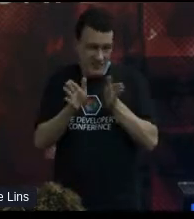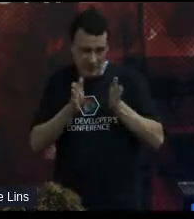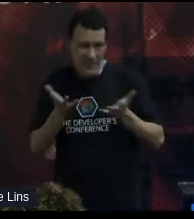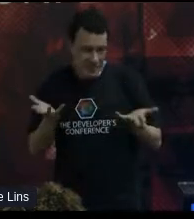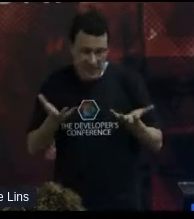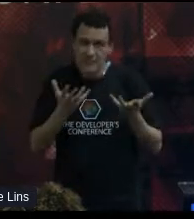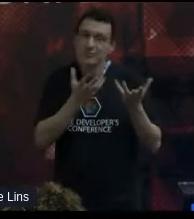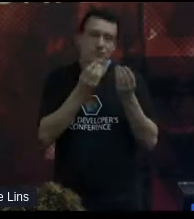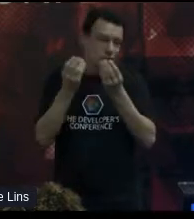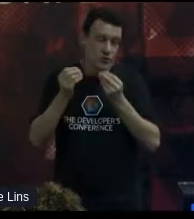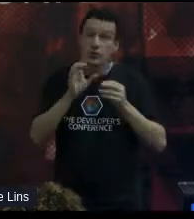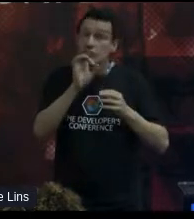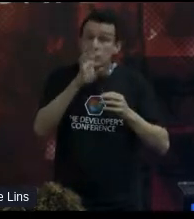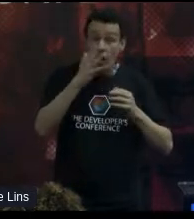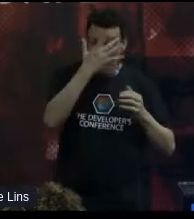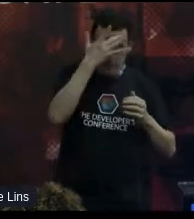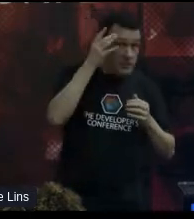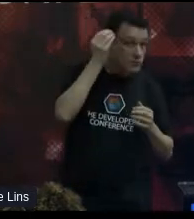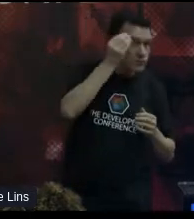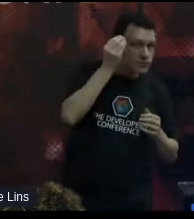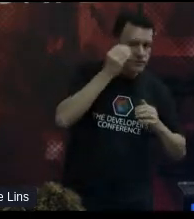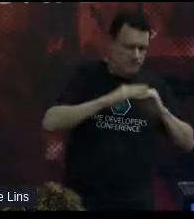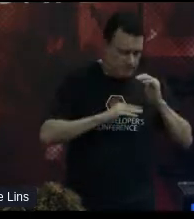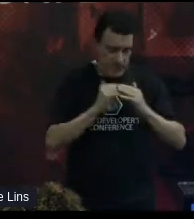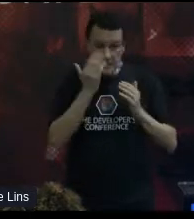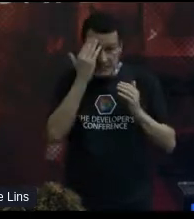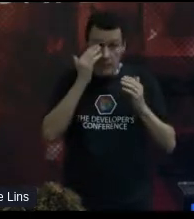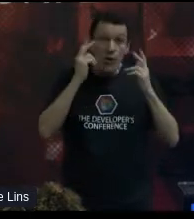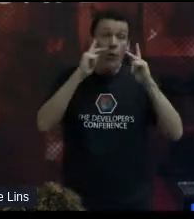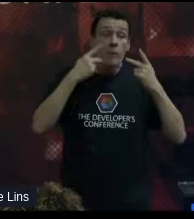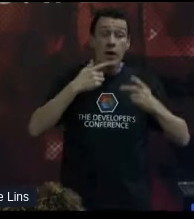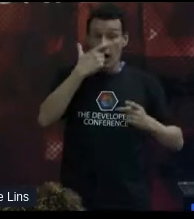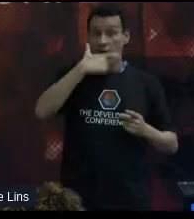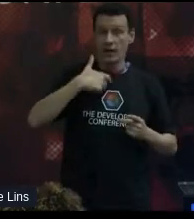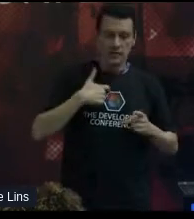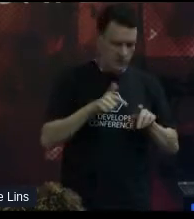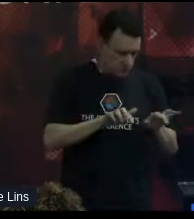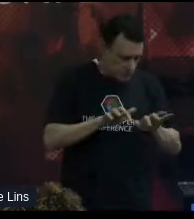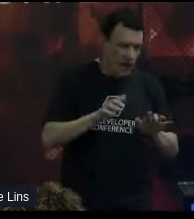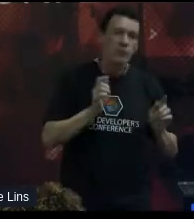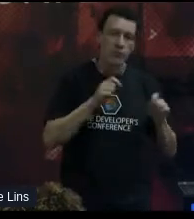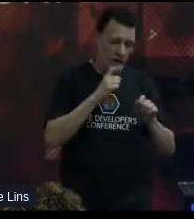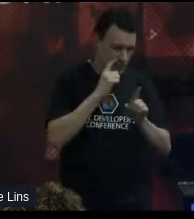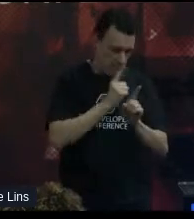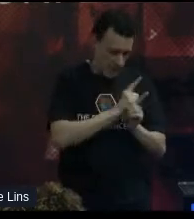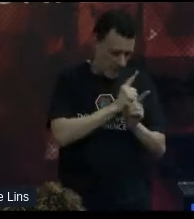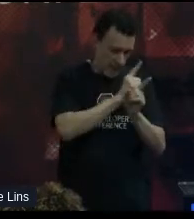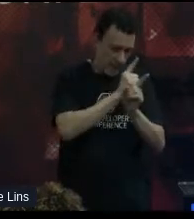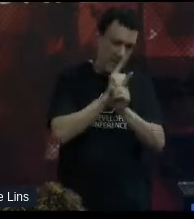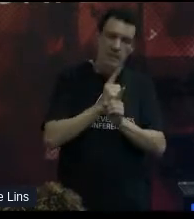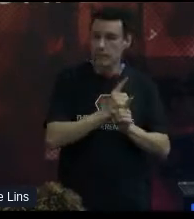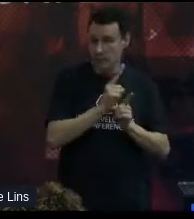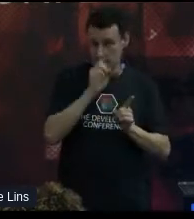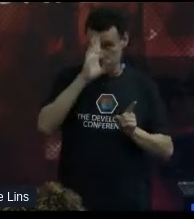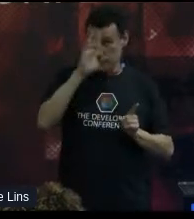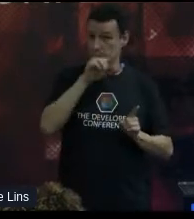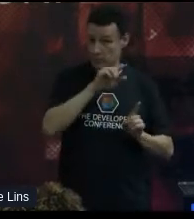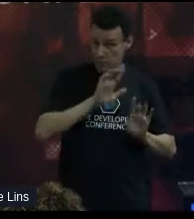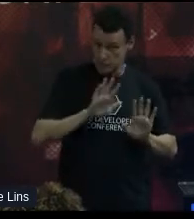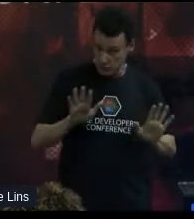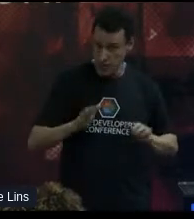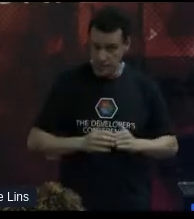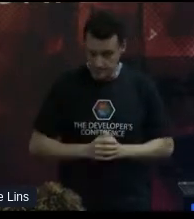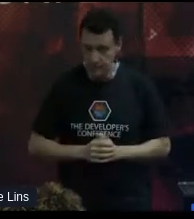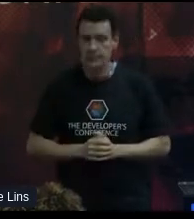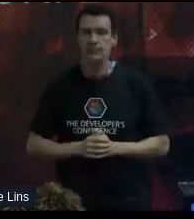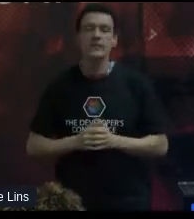só a experiência de uso, só o uso humano vai ser capaz de identificar. E aí a gente foi exatamente,